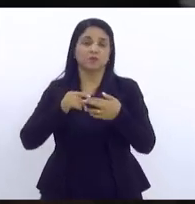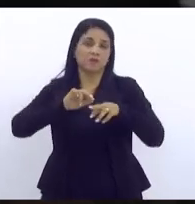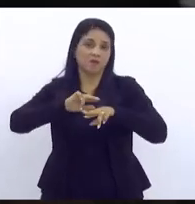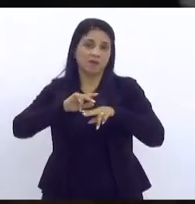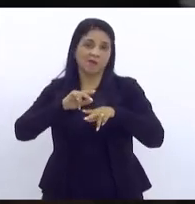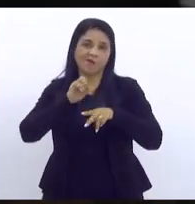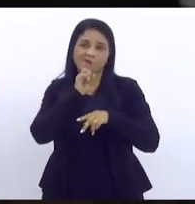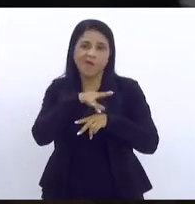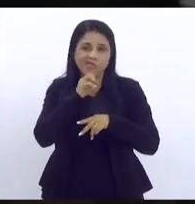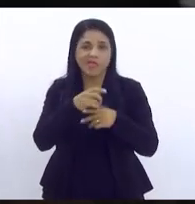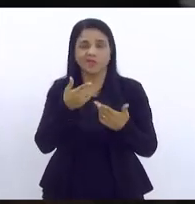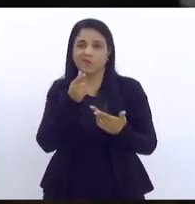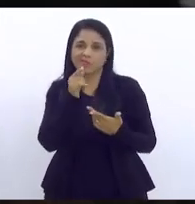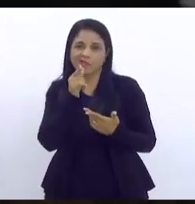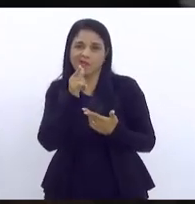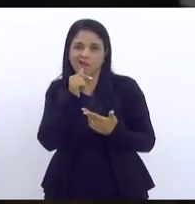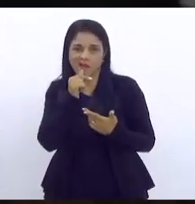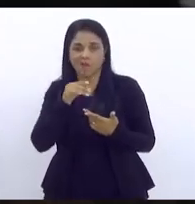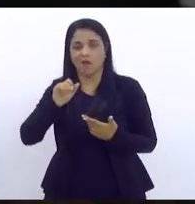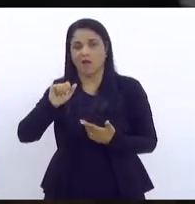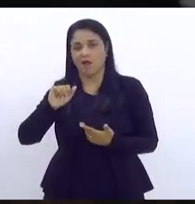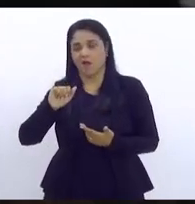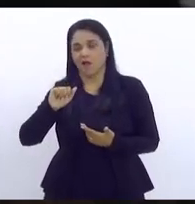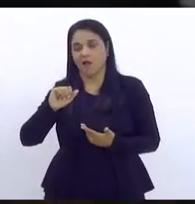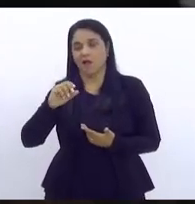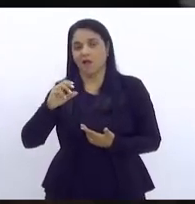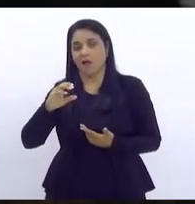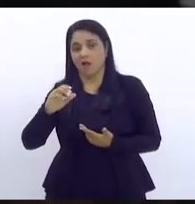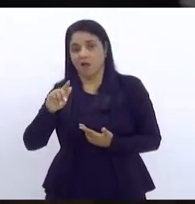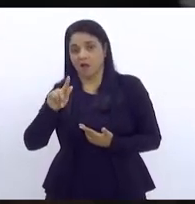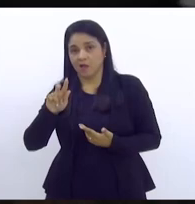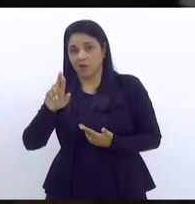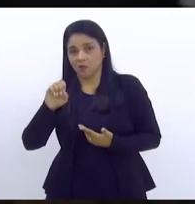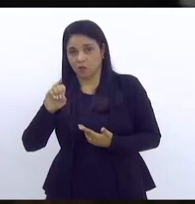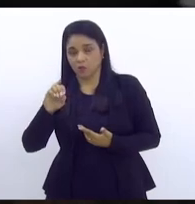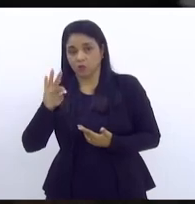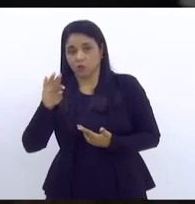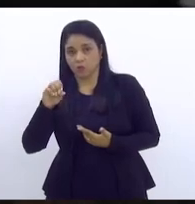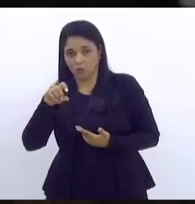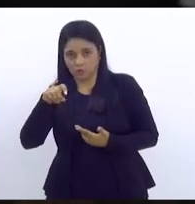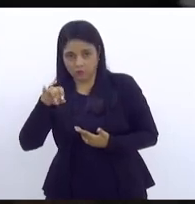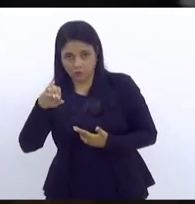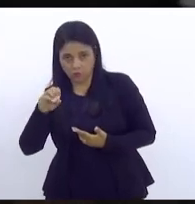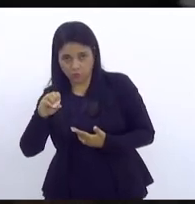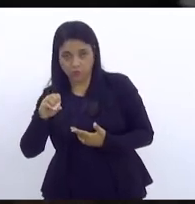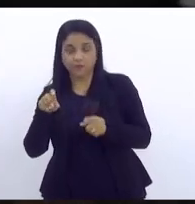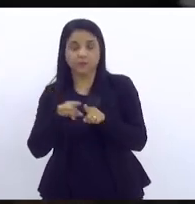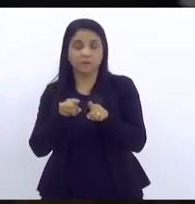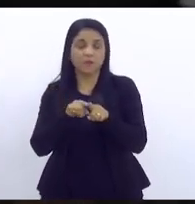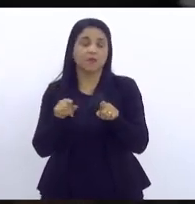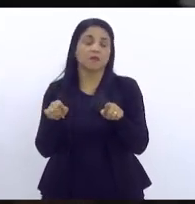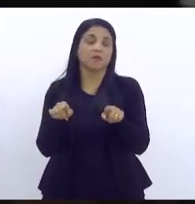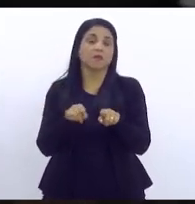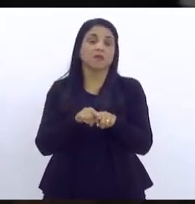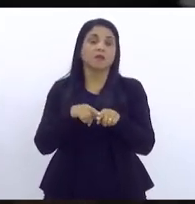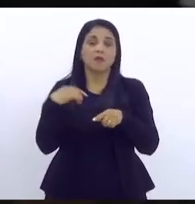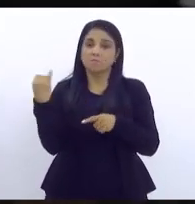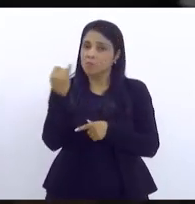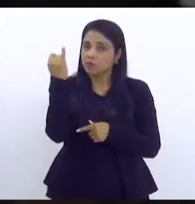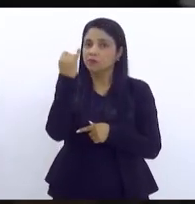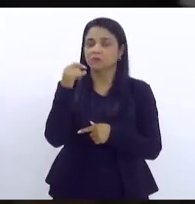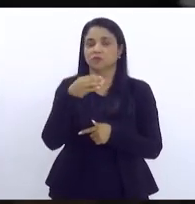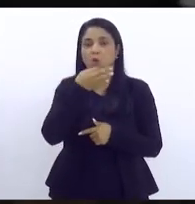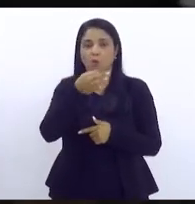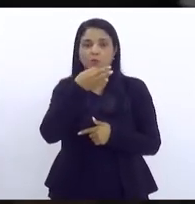águas eh são para nós aqui proposições que andam da casa e um parecer da Gena nesse sentido é importante por